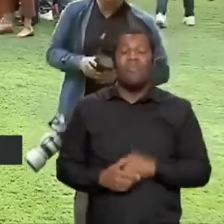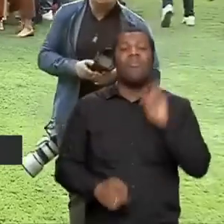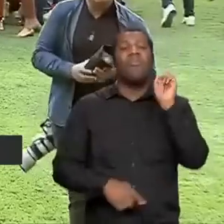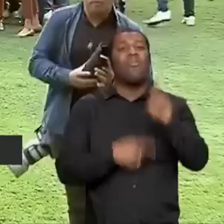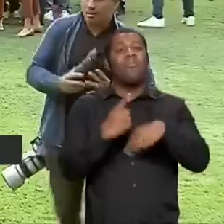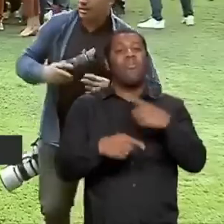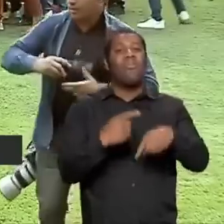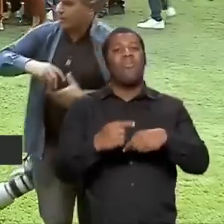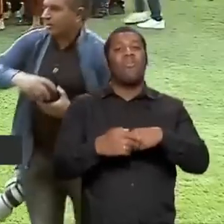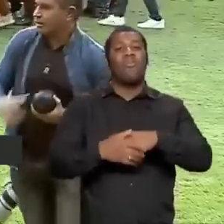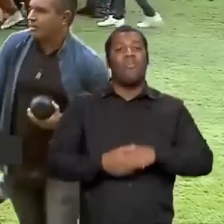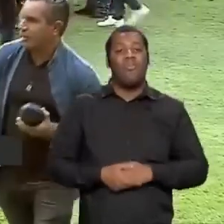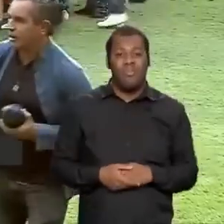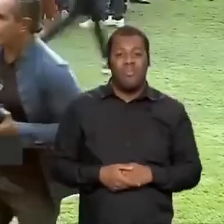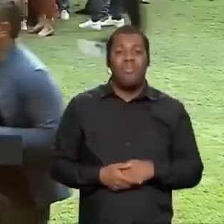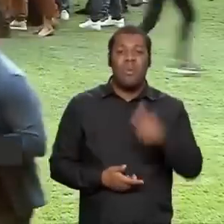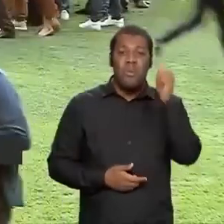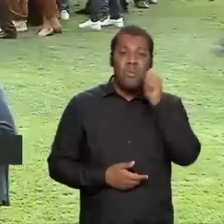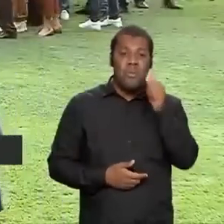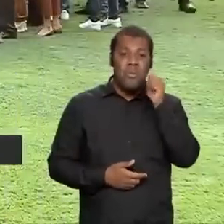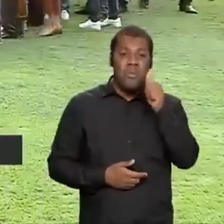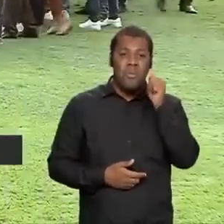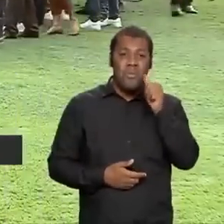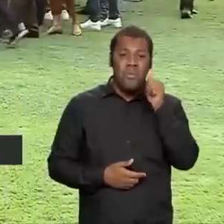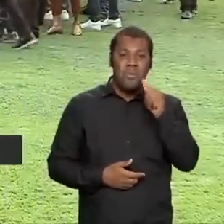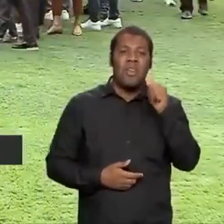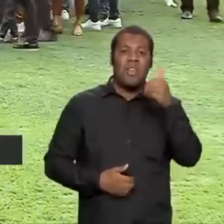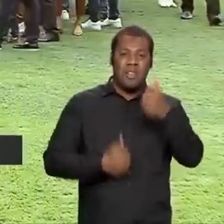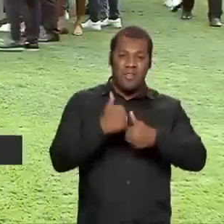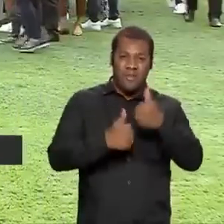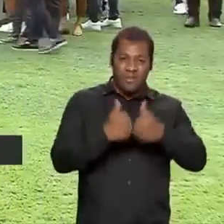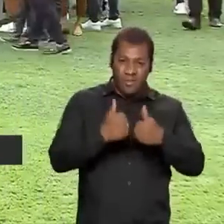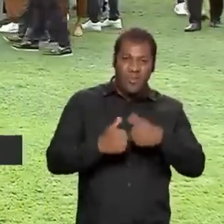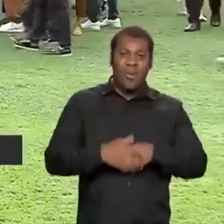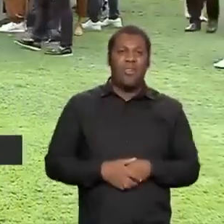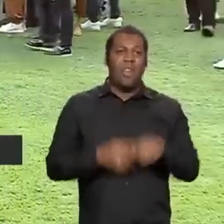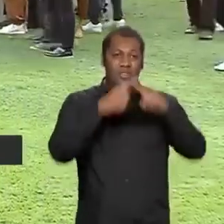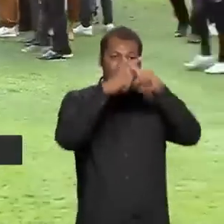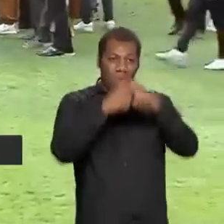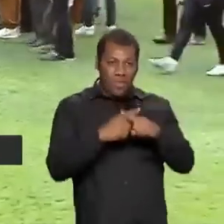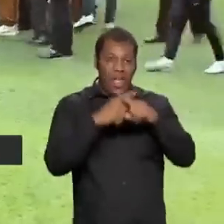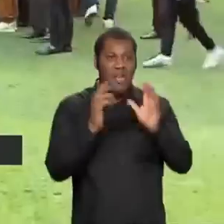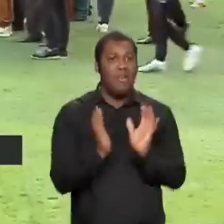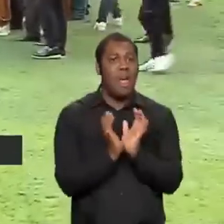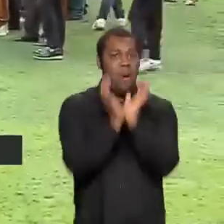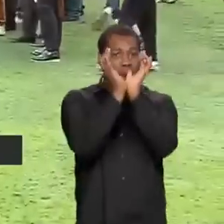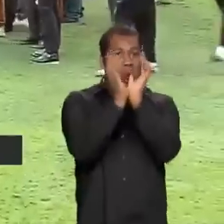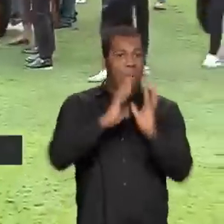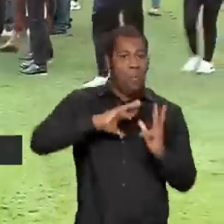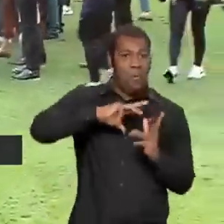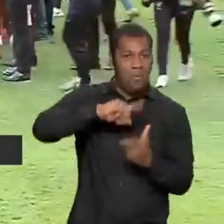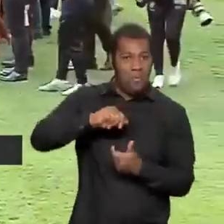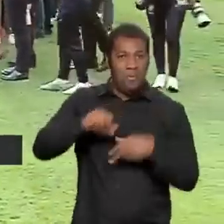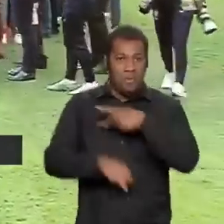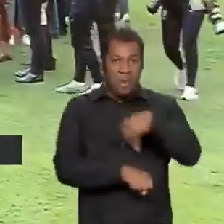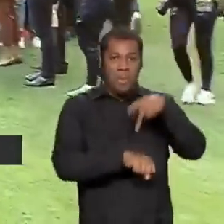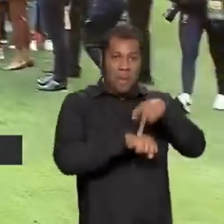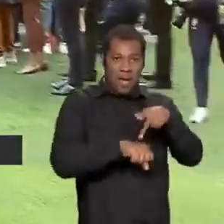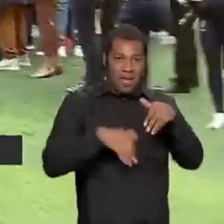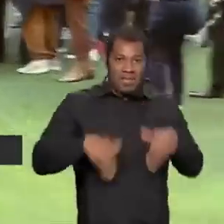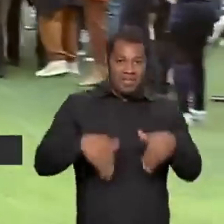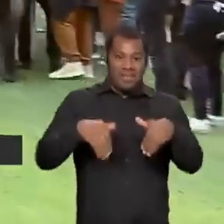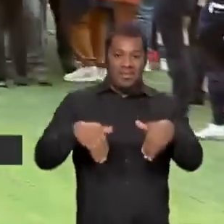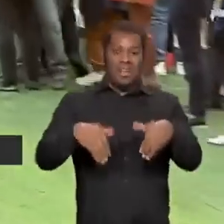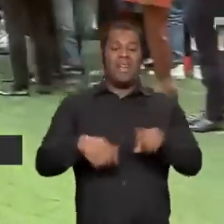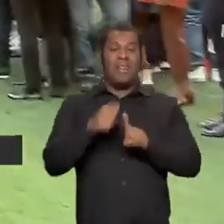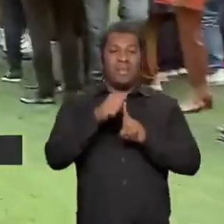seguida, as atletas vão disputar a Copa do Mundo na Austrália e na Nova Zelândia em